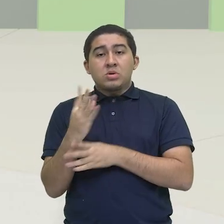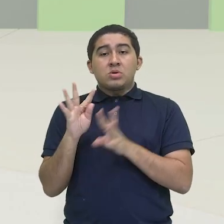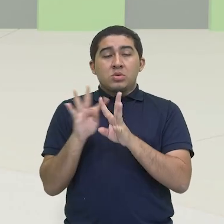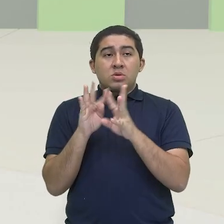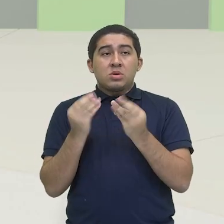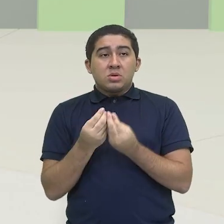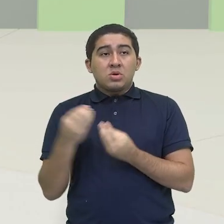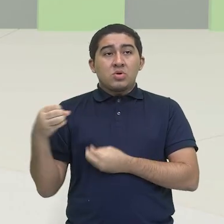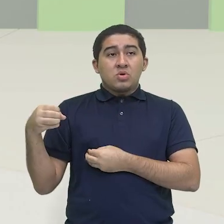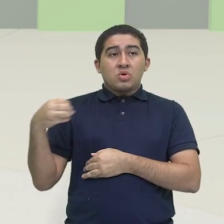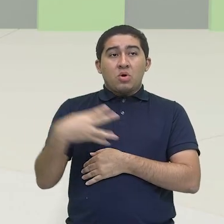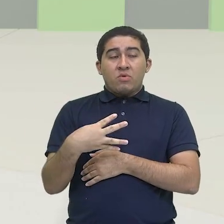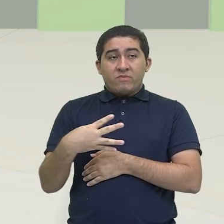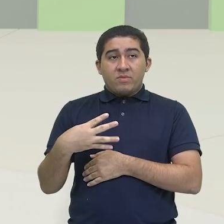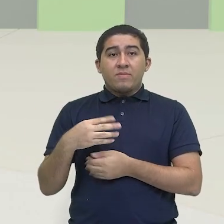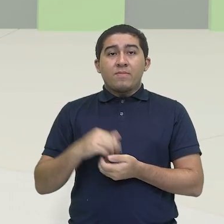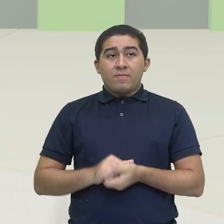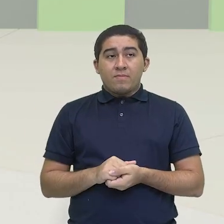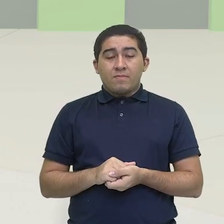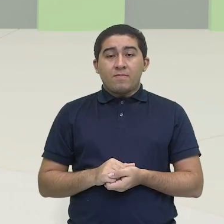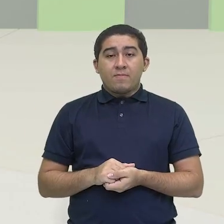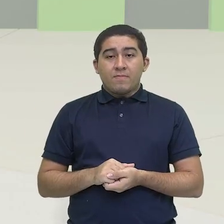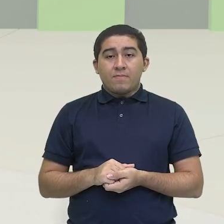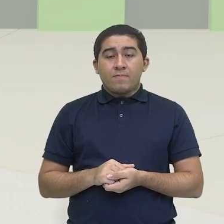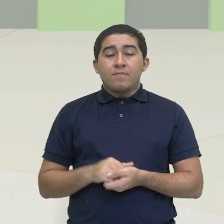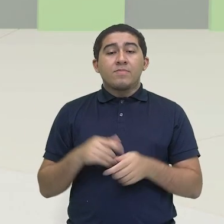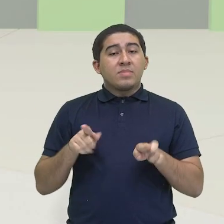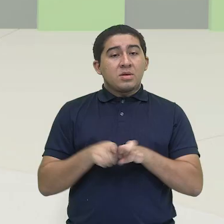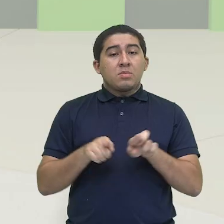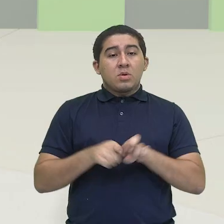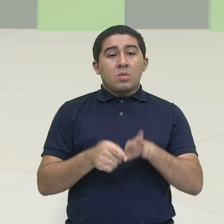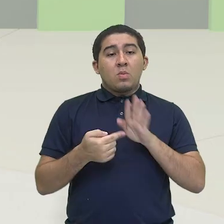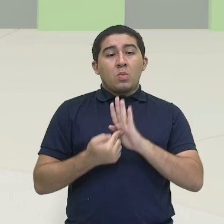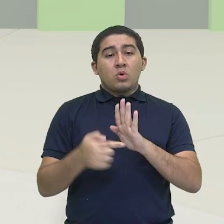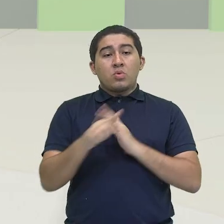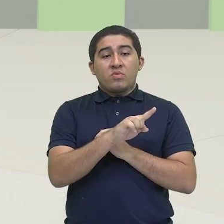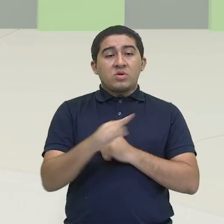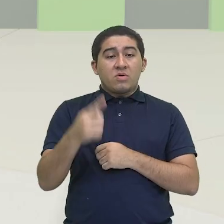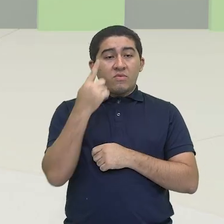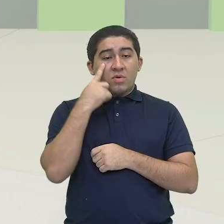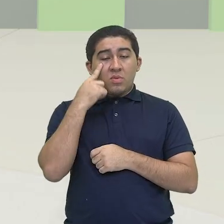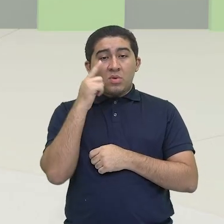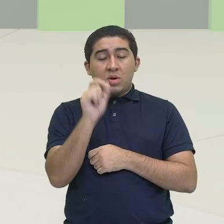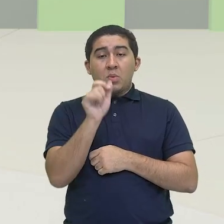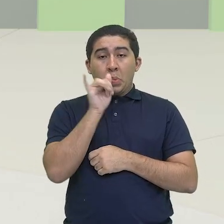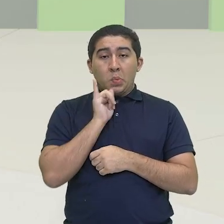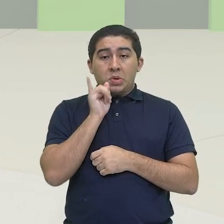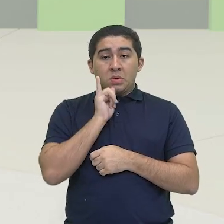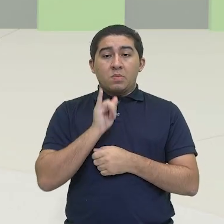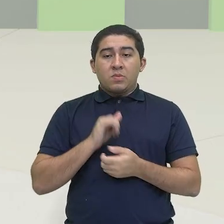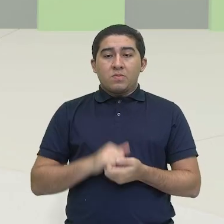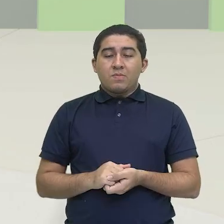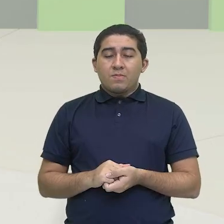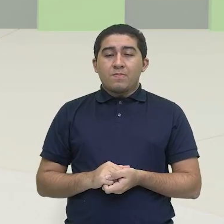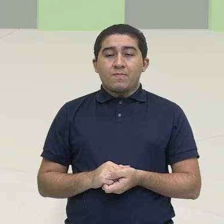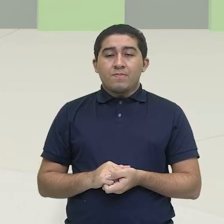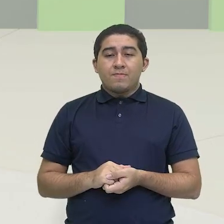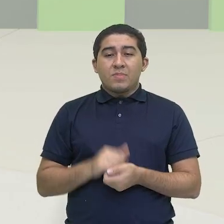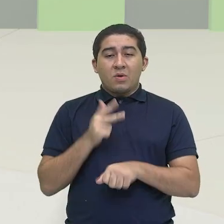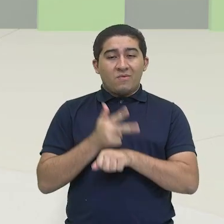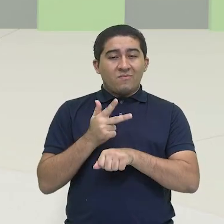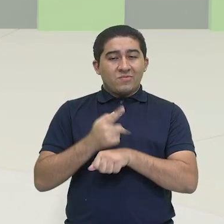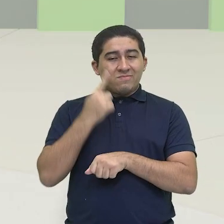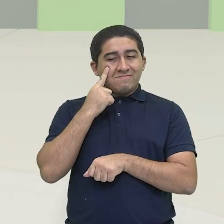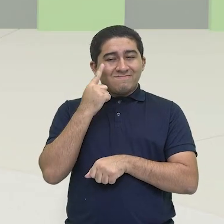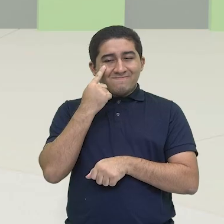são chamadas de produtos. E aí eu trago para vocês um exemplo de uma reação química. Vamos assistir esse